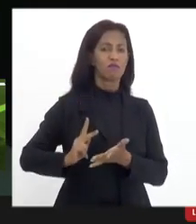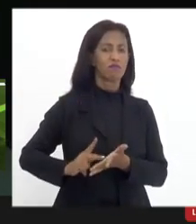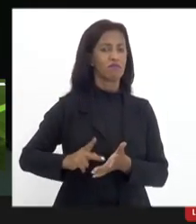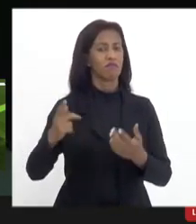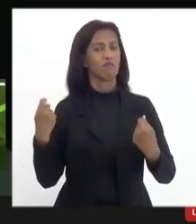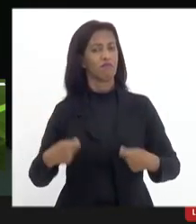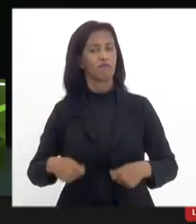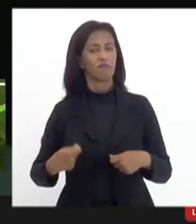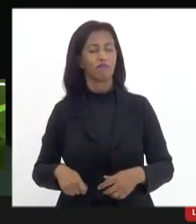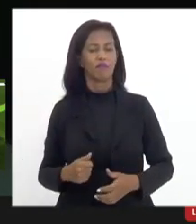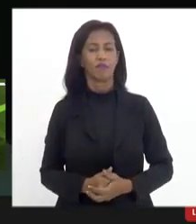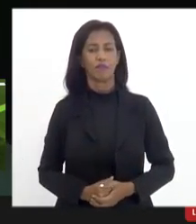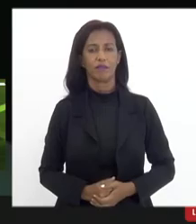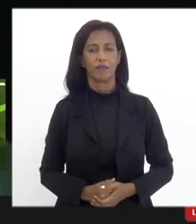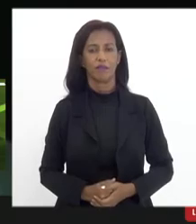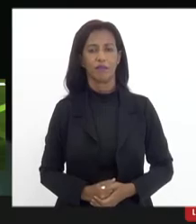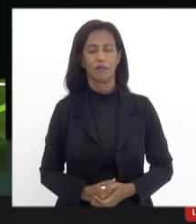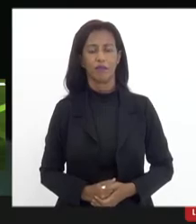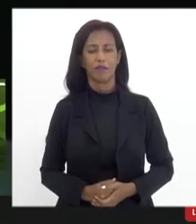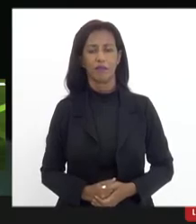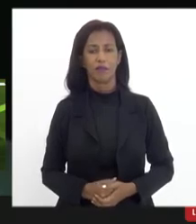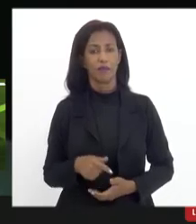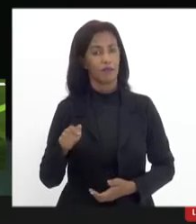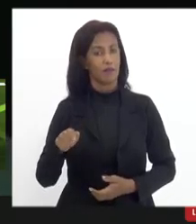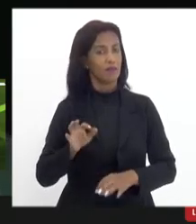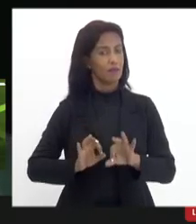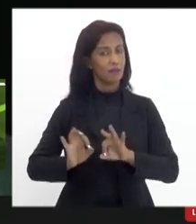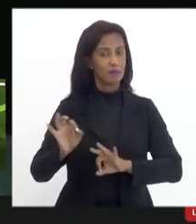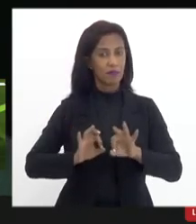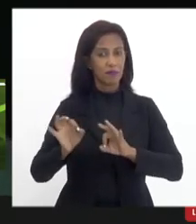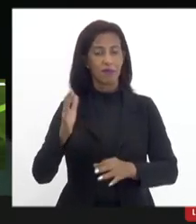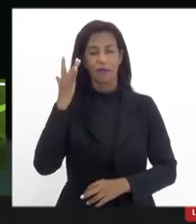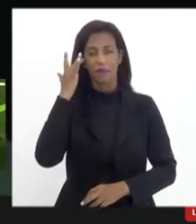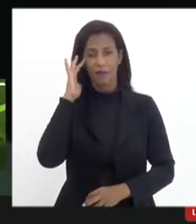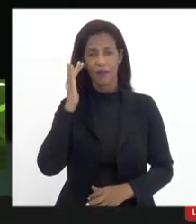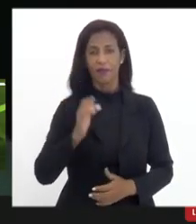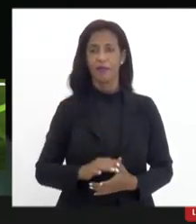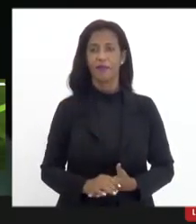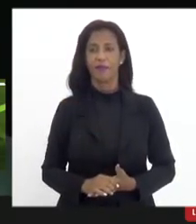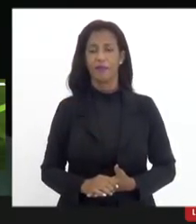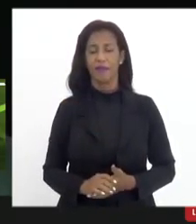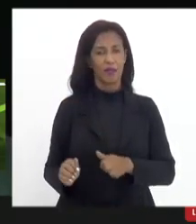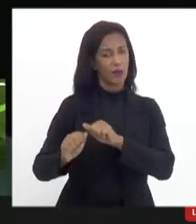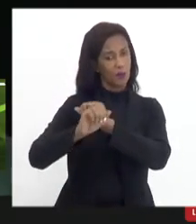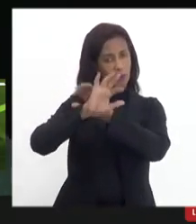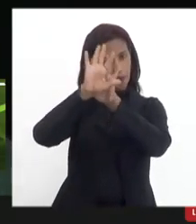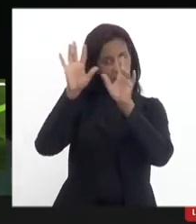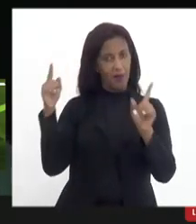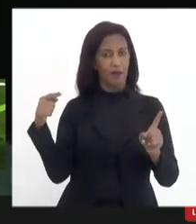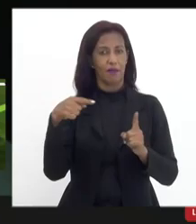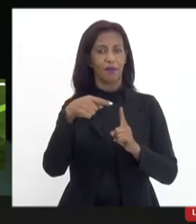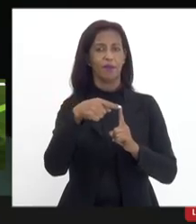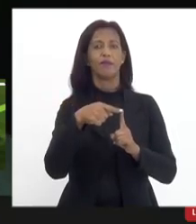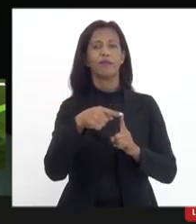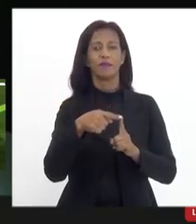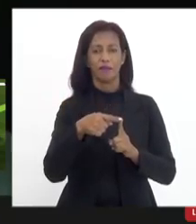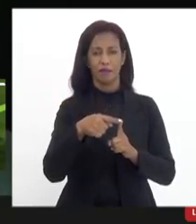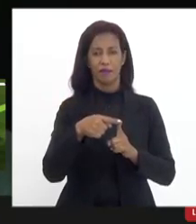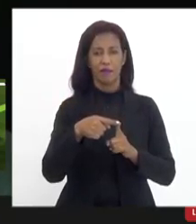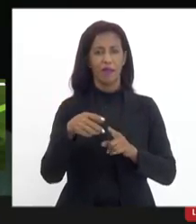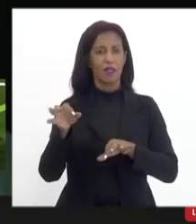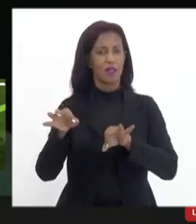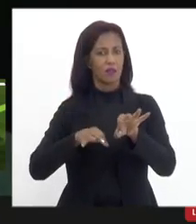necessidade. E, dessa forma, eu acho que fica bem claro e objetivo esse